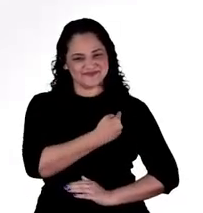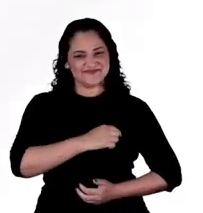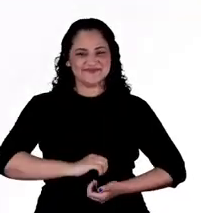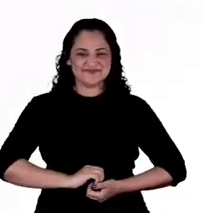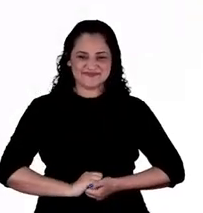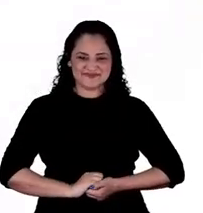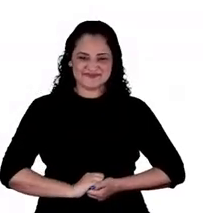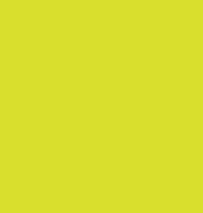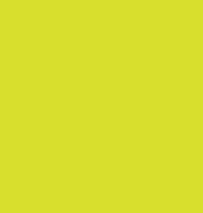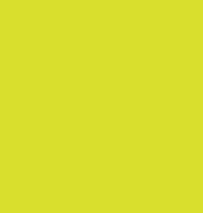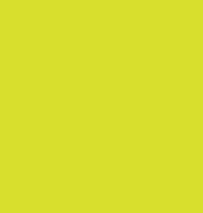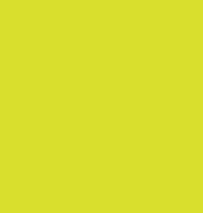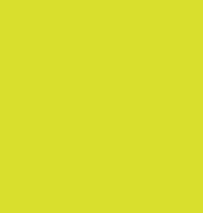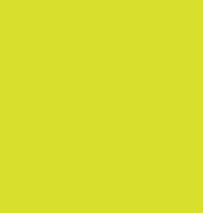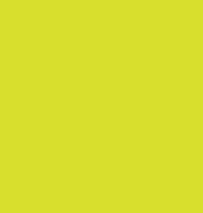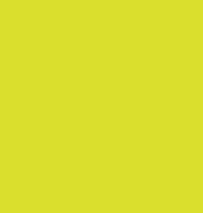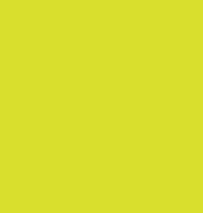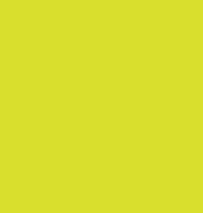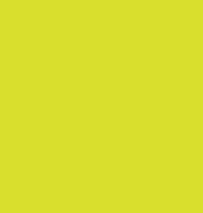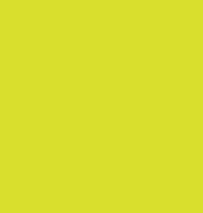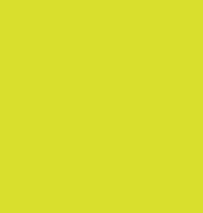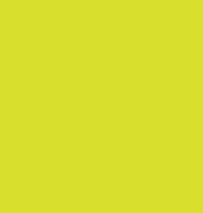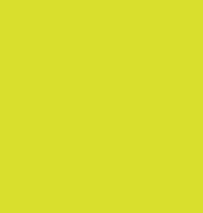que vem da gente